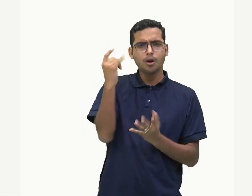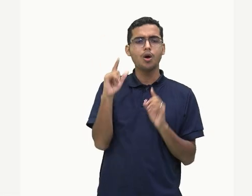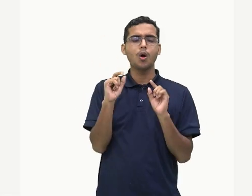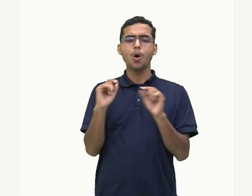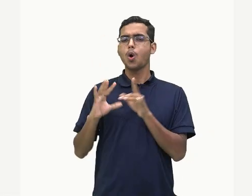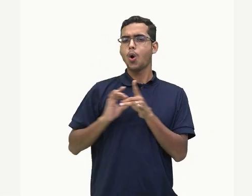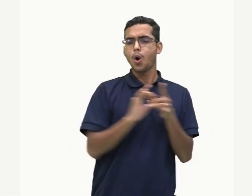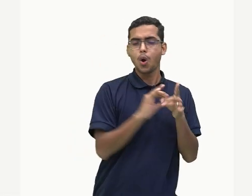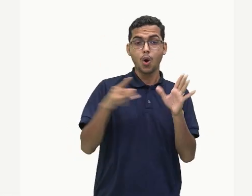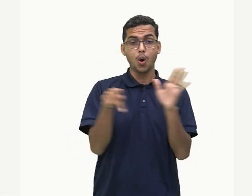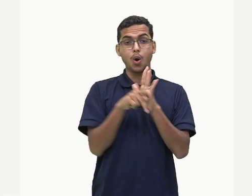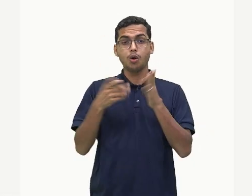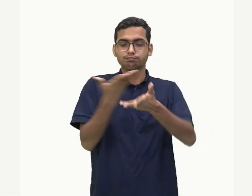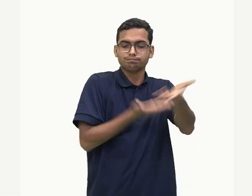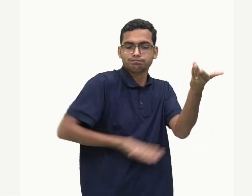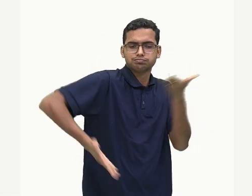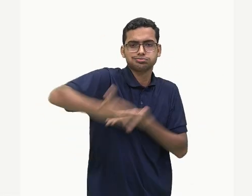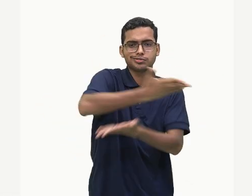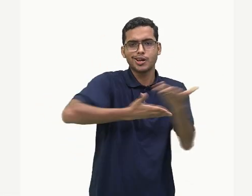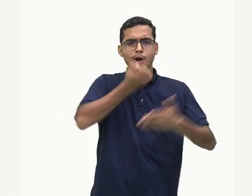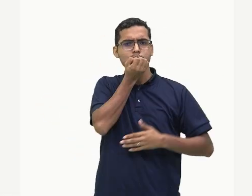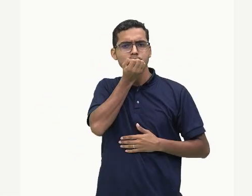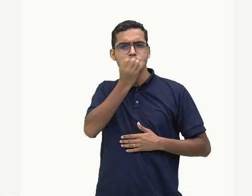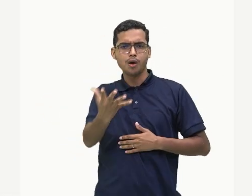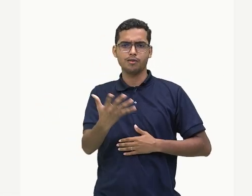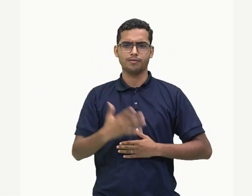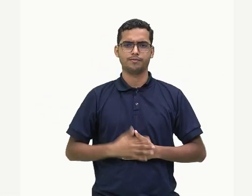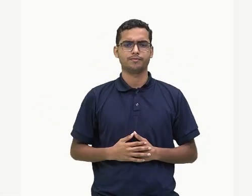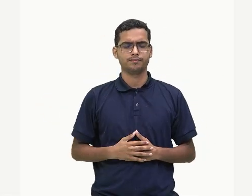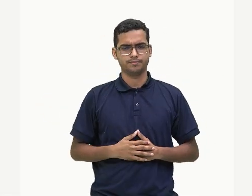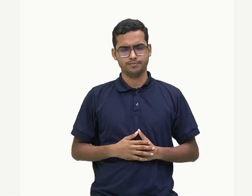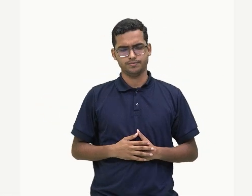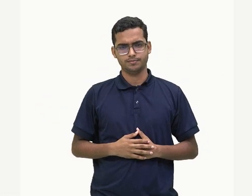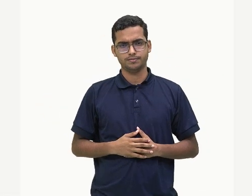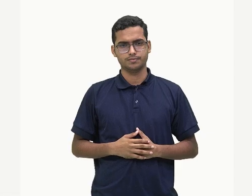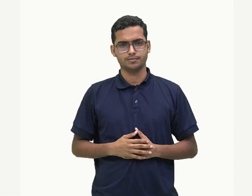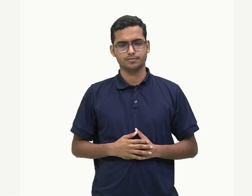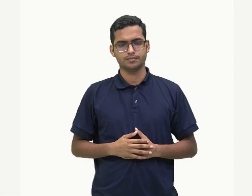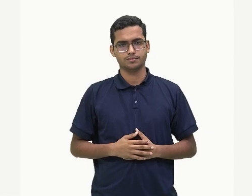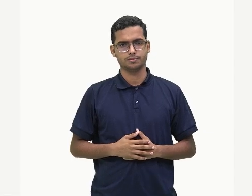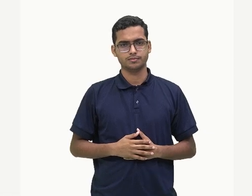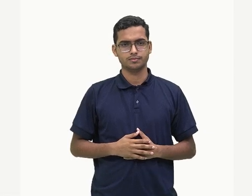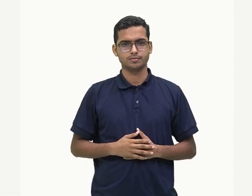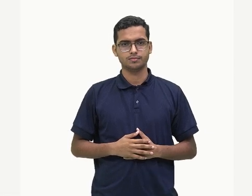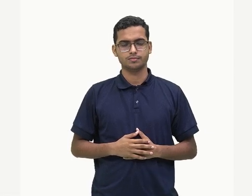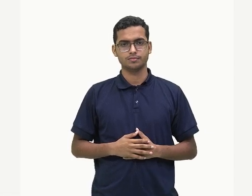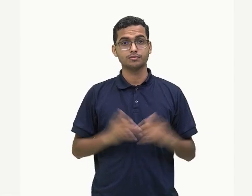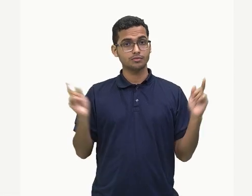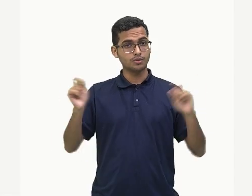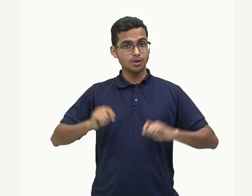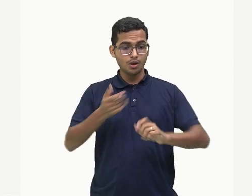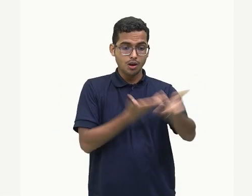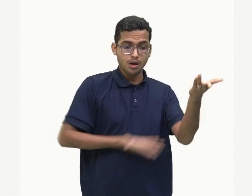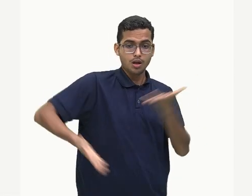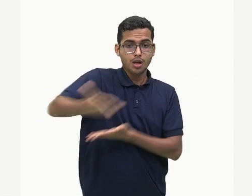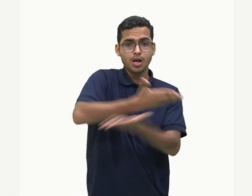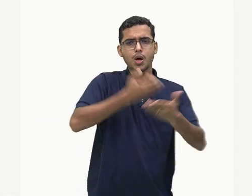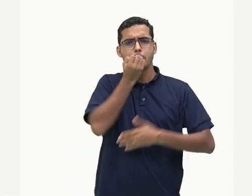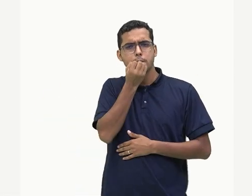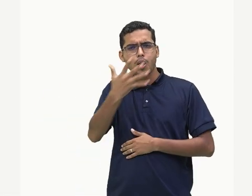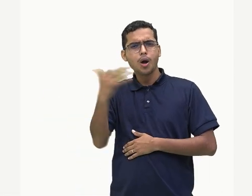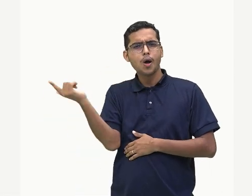de uma boa convivência. Ok? E além da boa convivência, uma boa convivência que deve